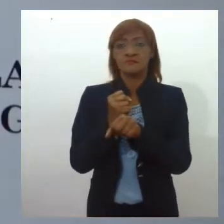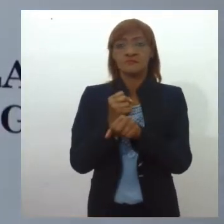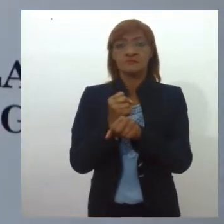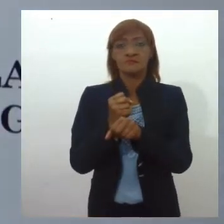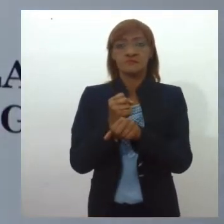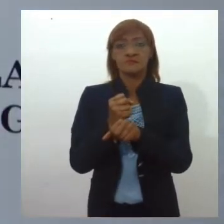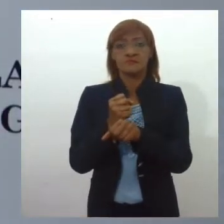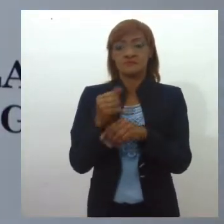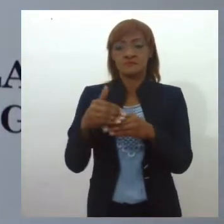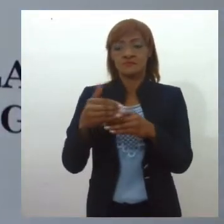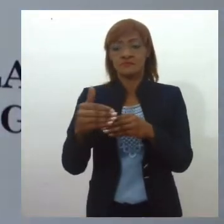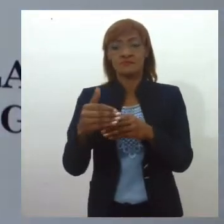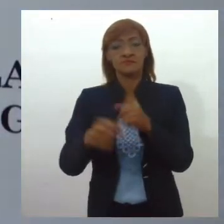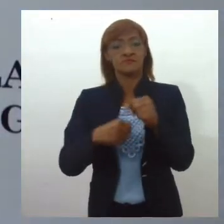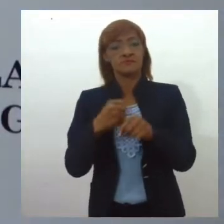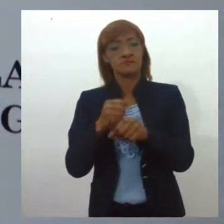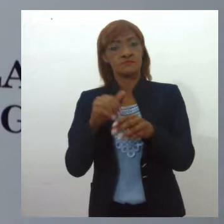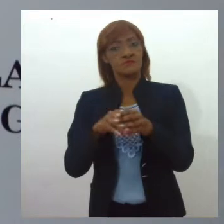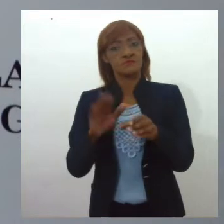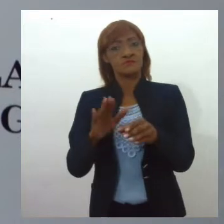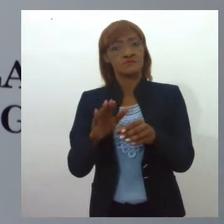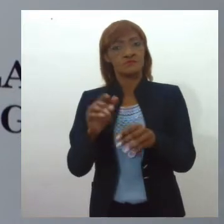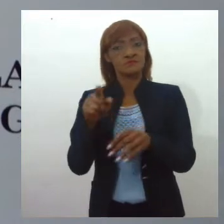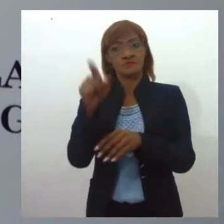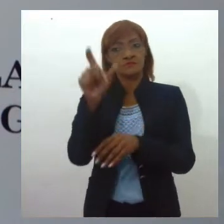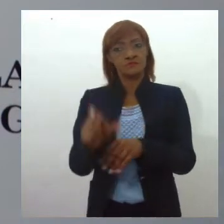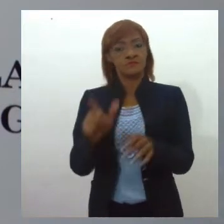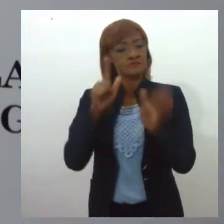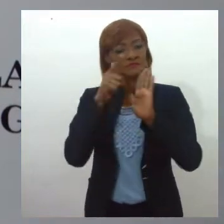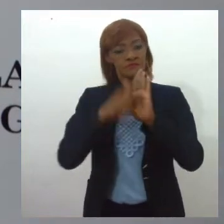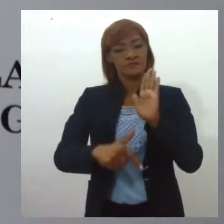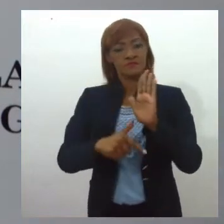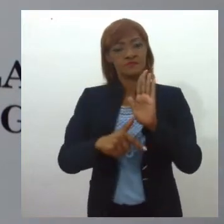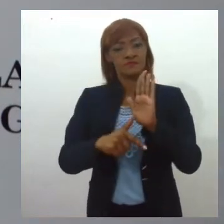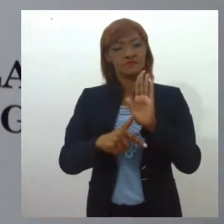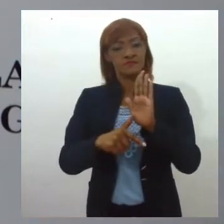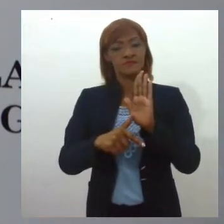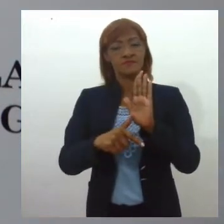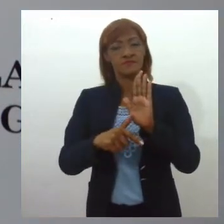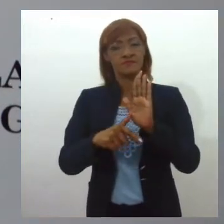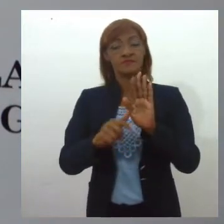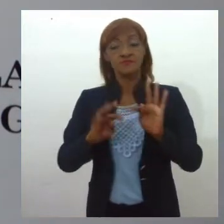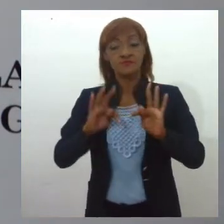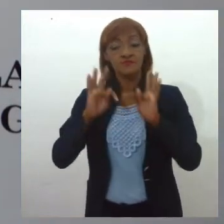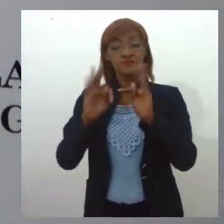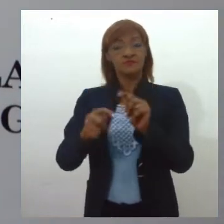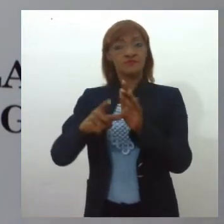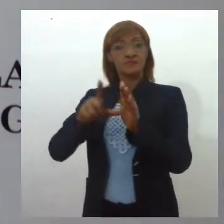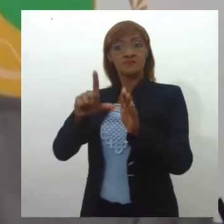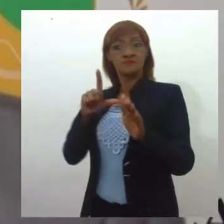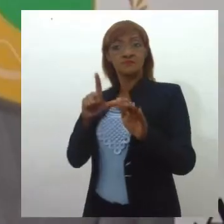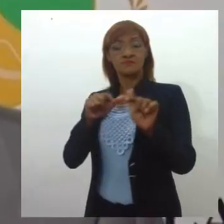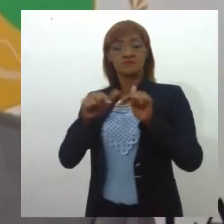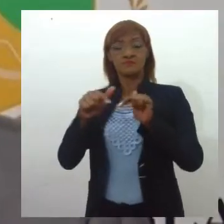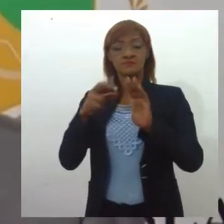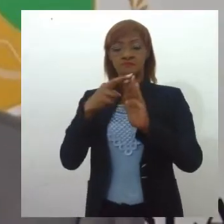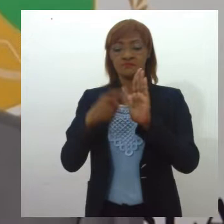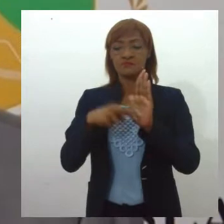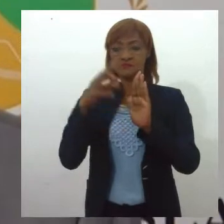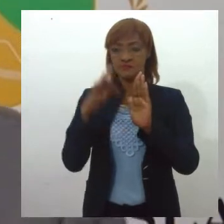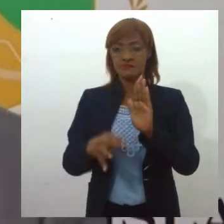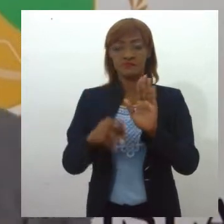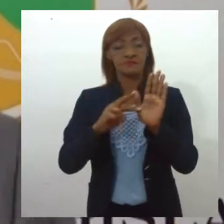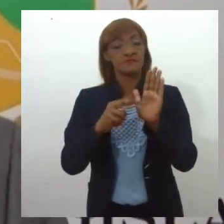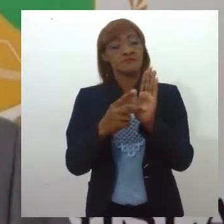eleição. E ele não fez isso. Todas as movimentações foram dentro da normalidade, e isso